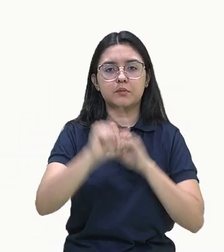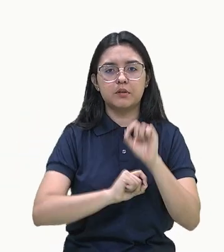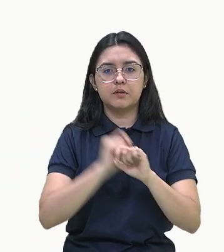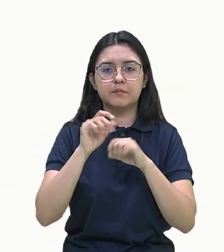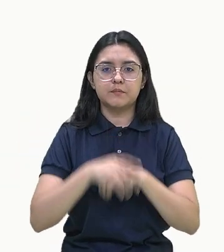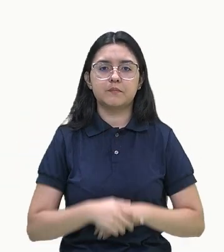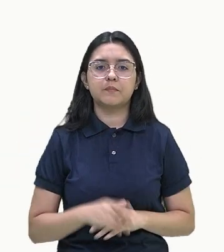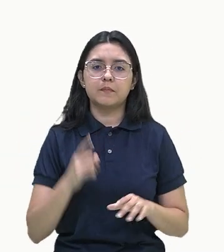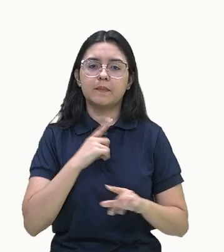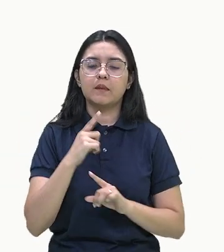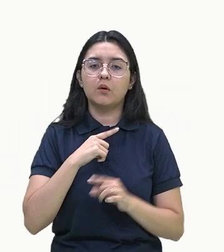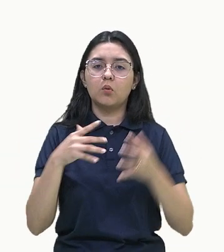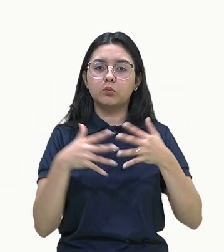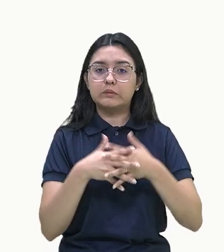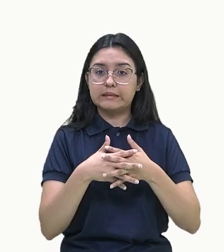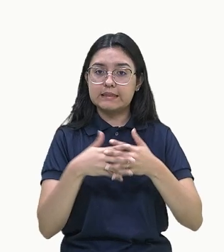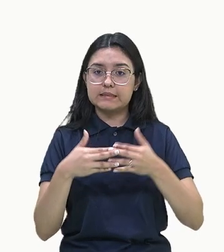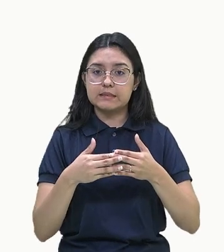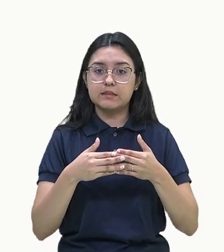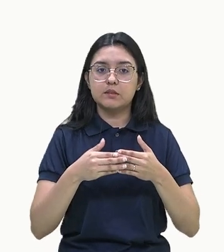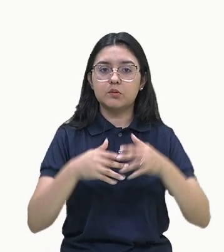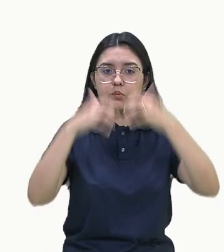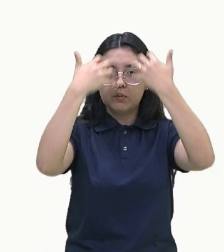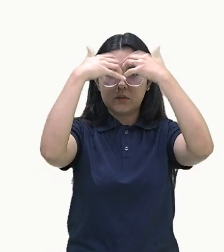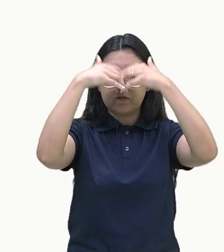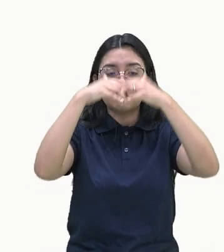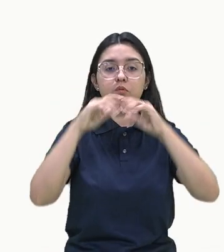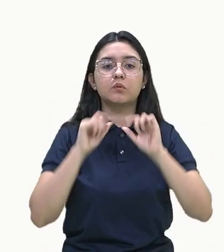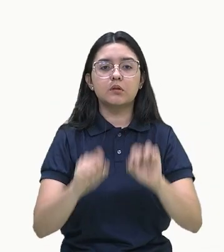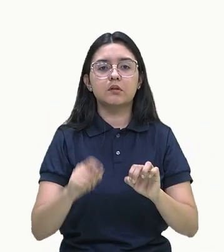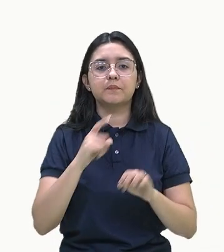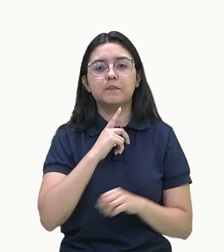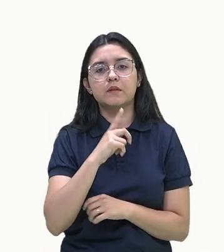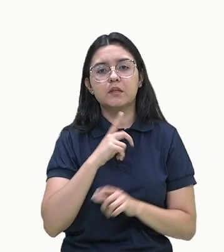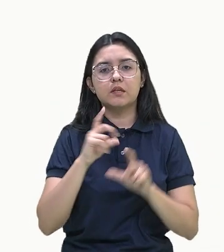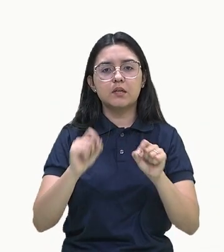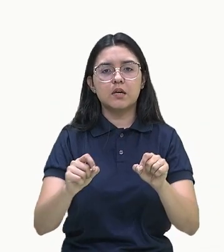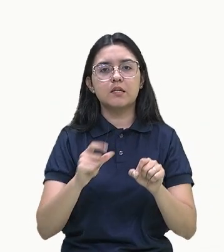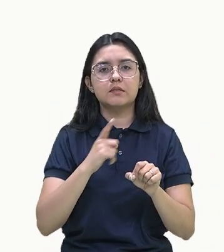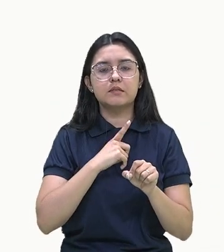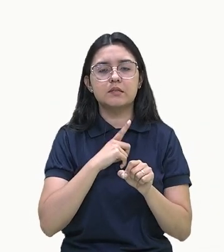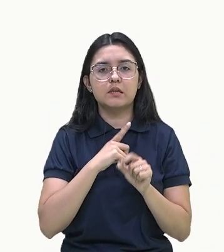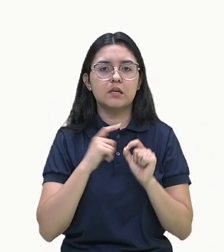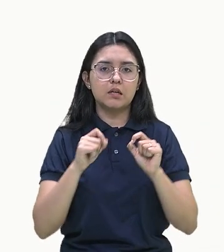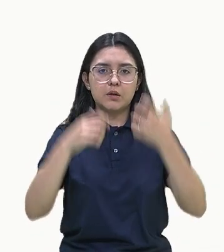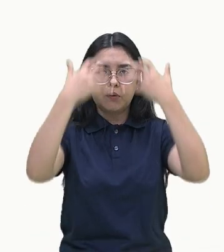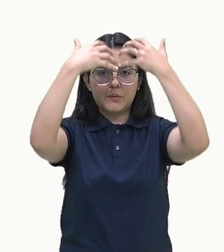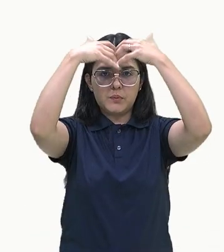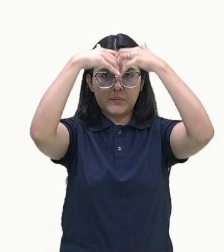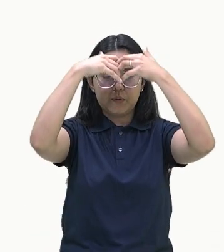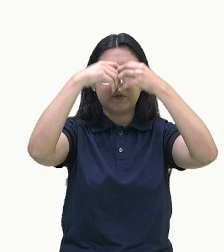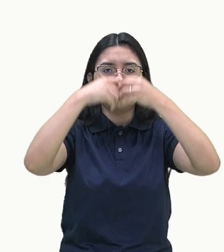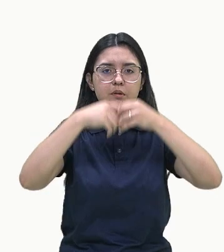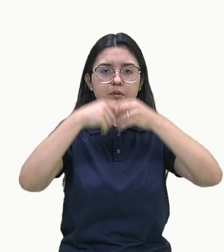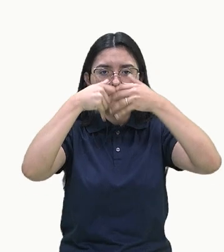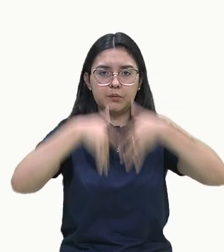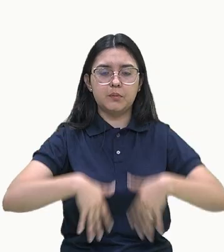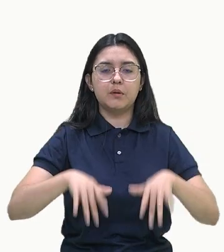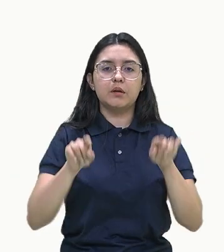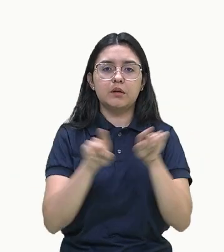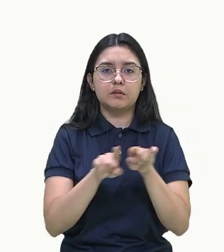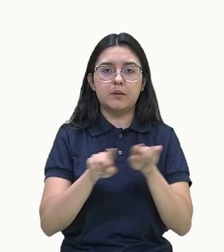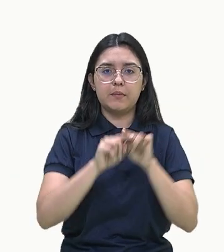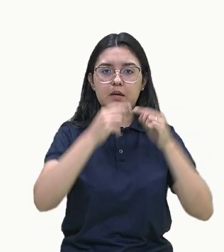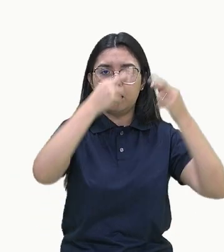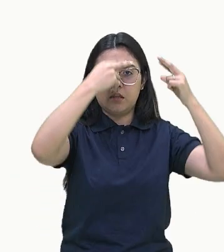o tecido nervoso. E esse estímulo que está sendo ali liberado pelos nervos, por